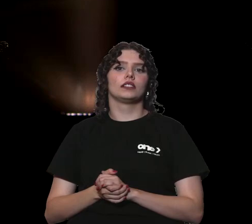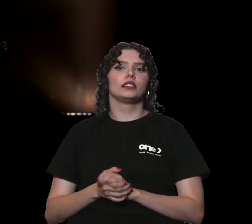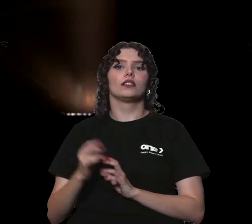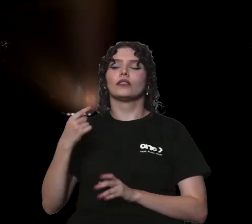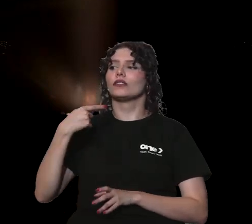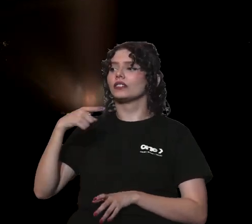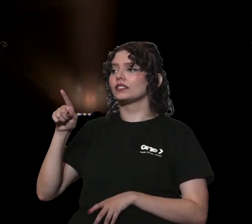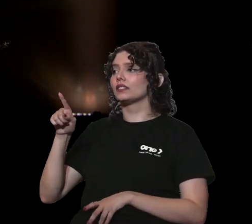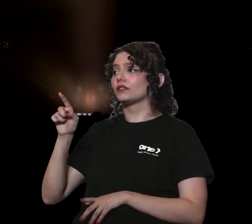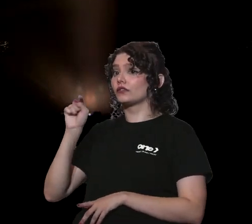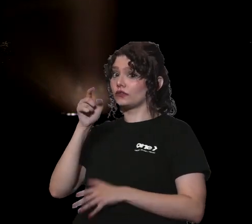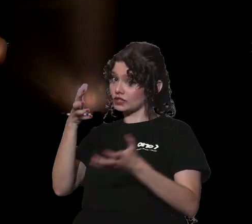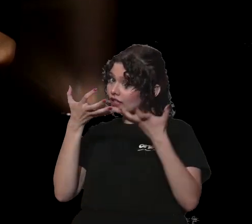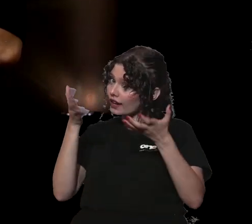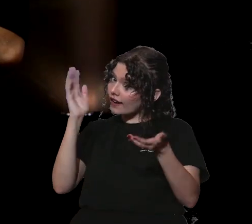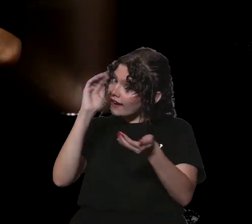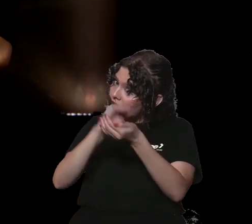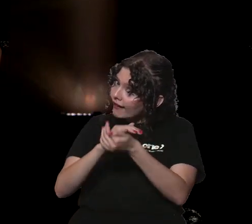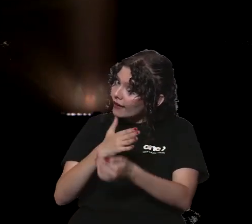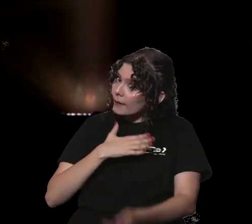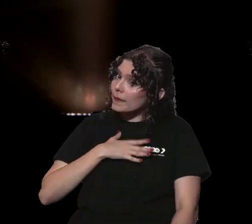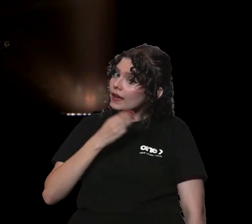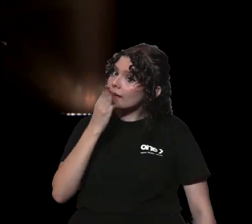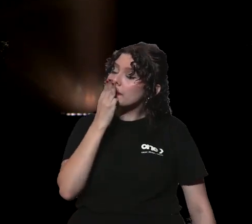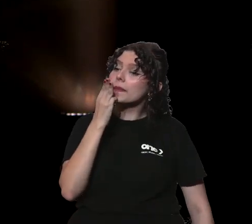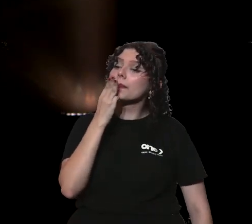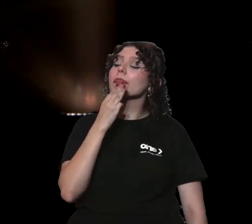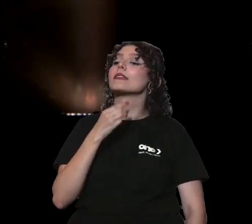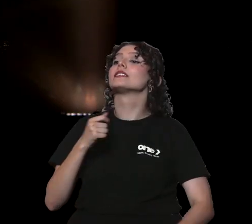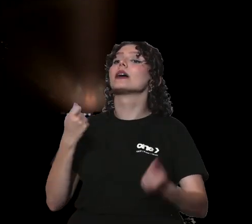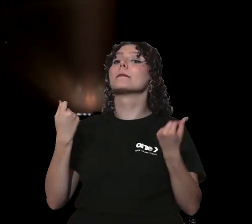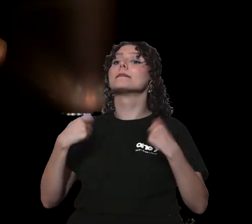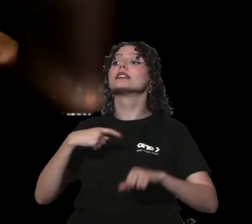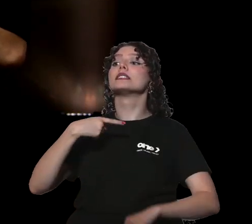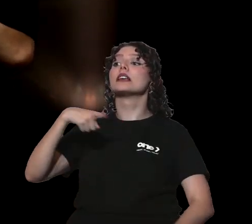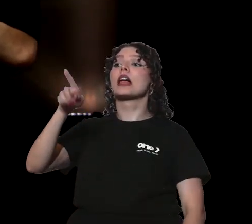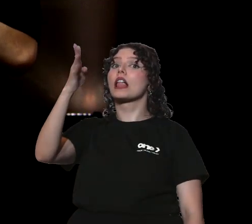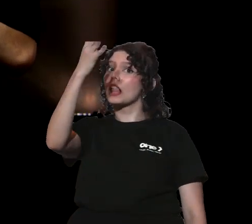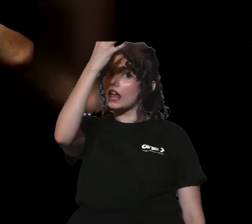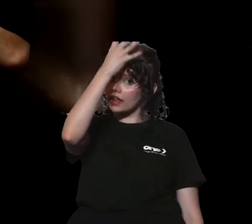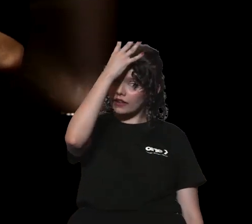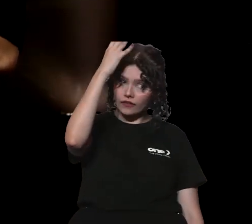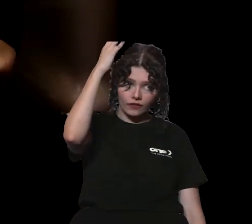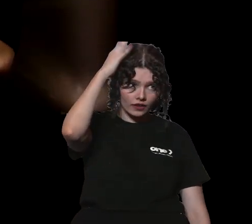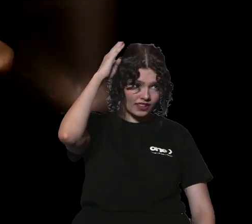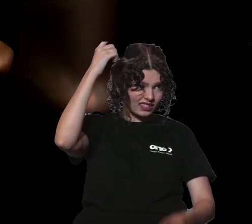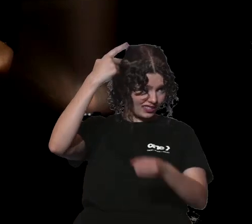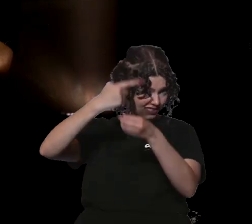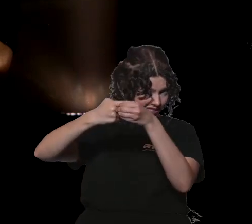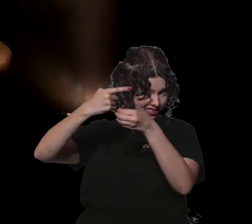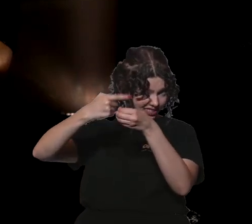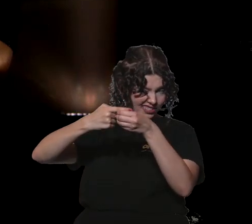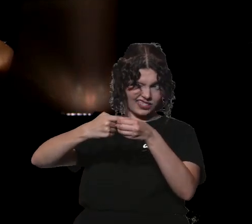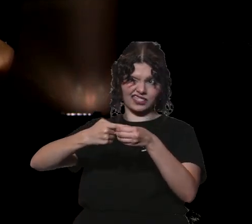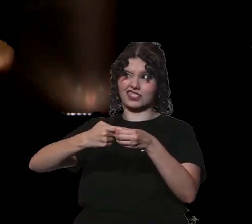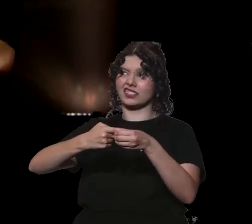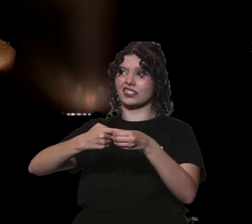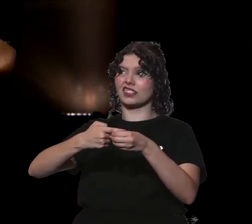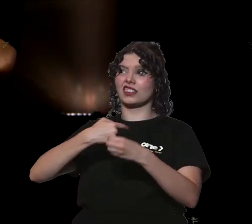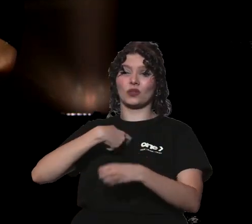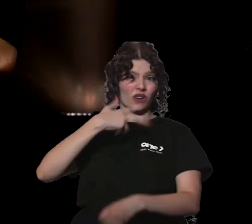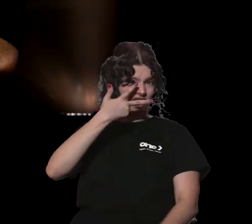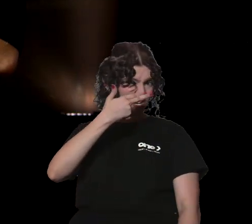ele disse, olha, você quer casar com a minha filha? Você tem que ir lá na Filisteia. É assim que fala? Acho que é